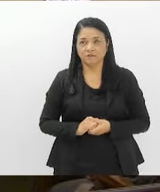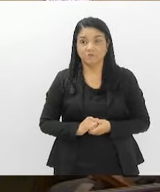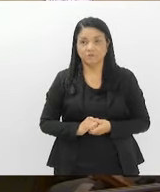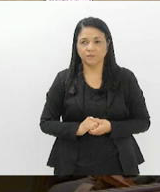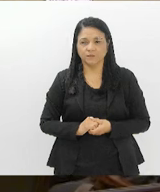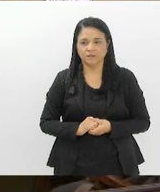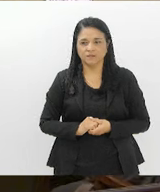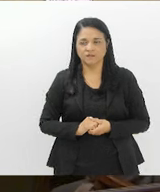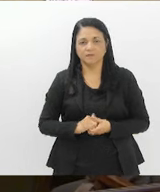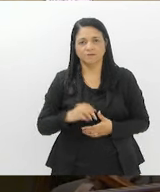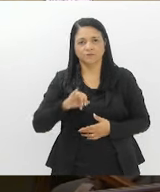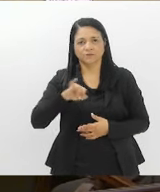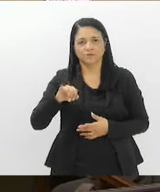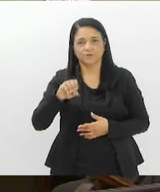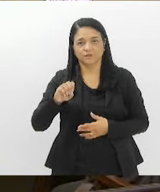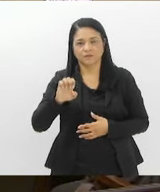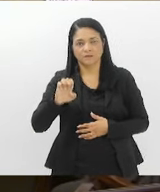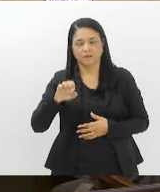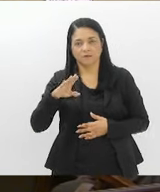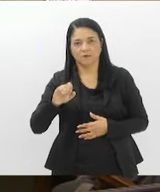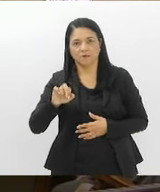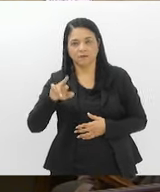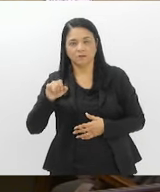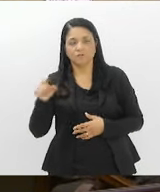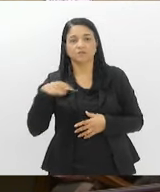José Carlos Tedesco, diretor de comunicação do